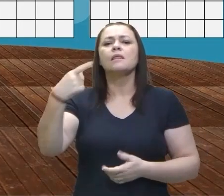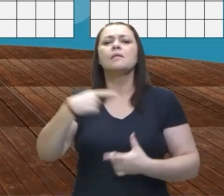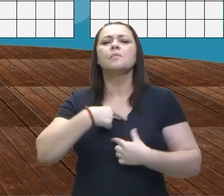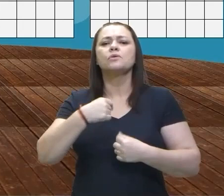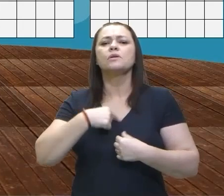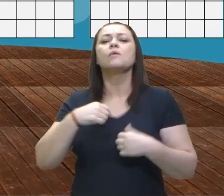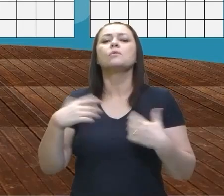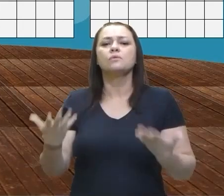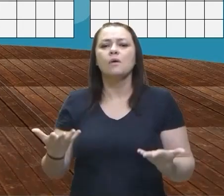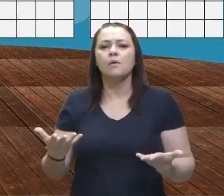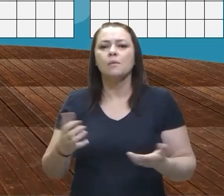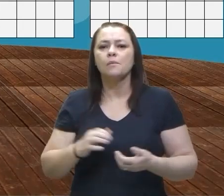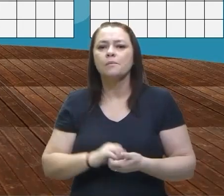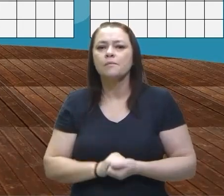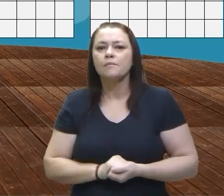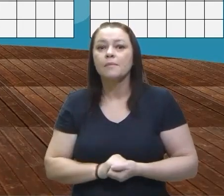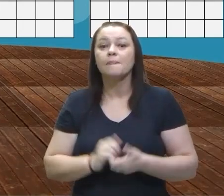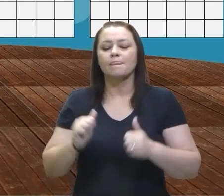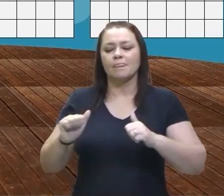mês?